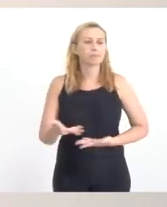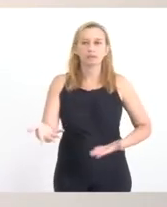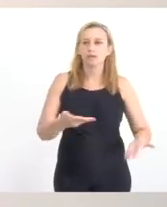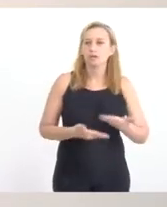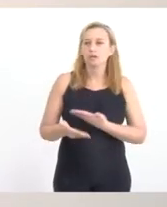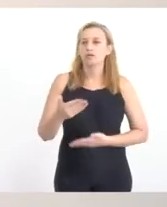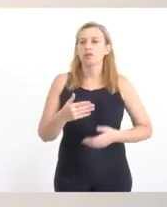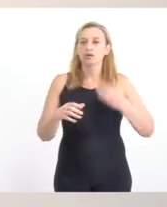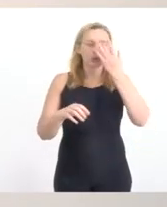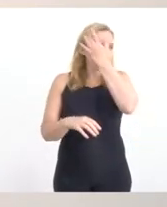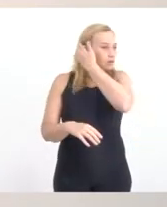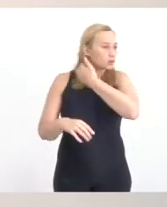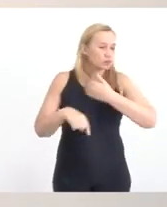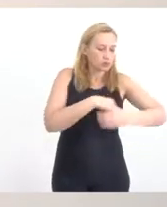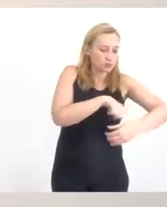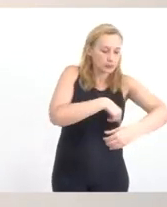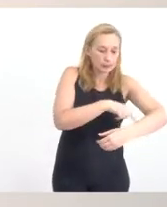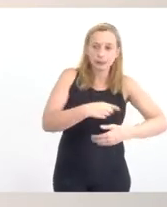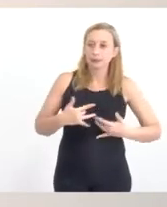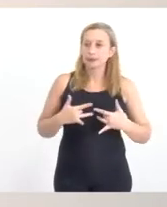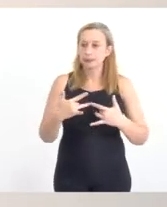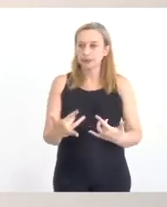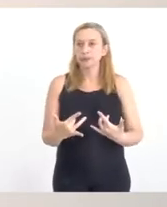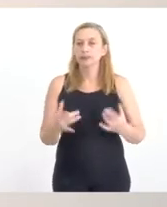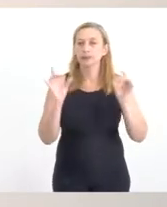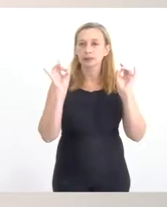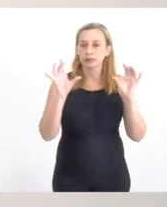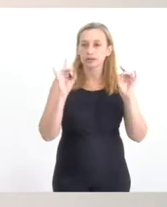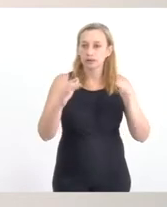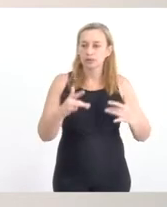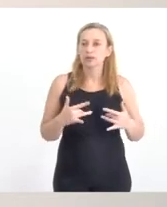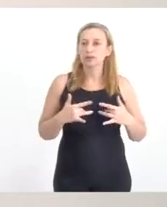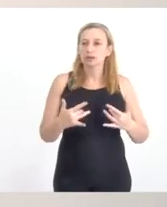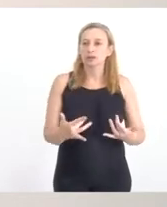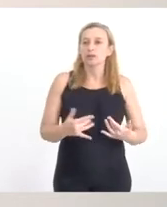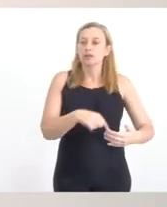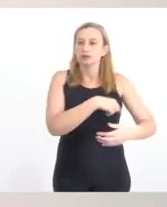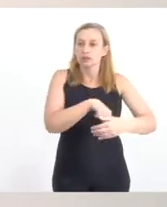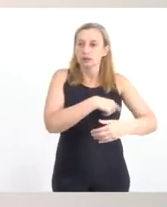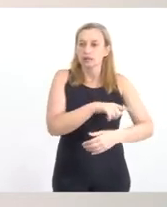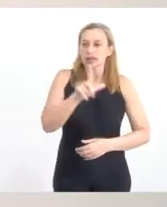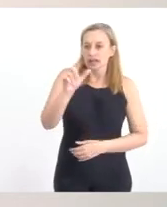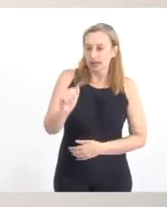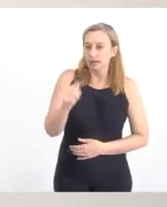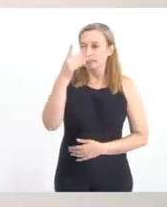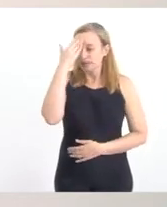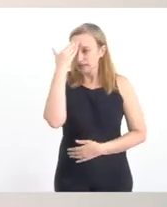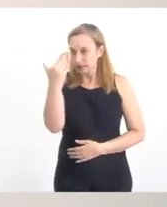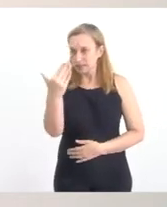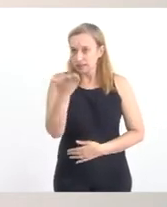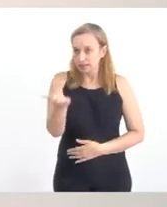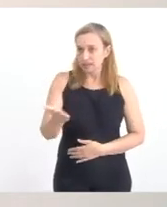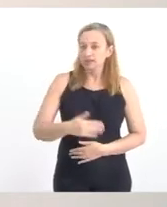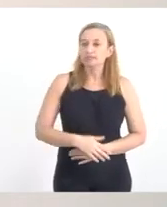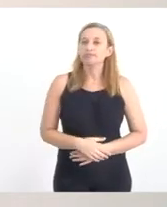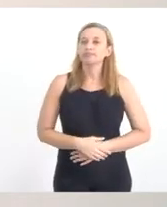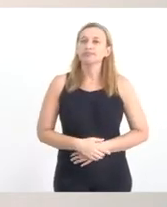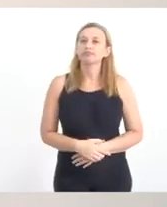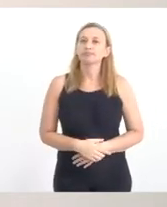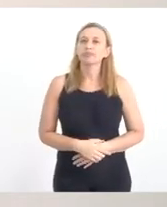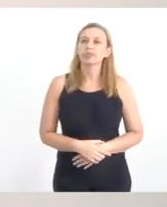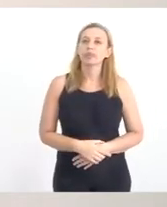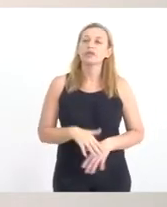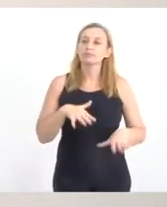parceria com as cozinha e solidárias em especial cozinha solidária da Lapa então agradecer aí a